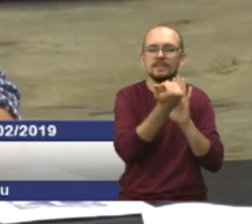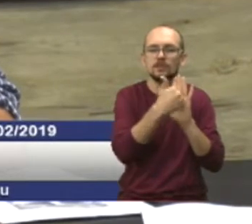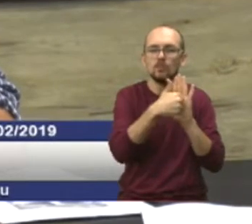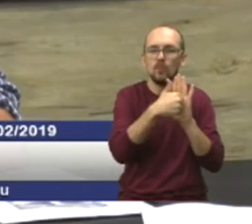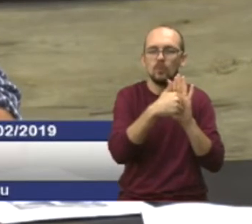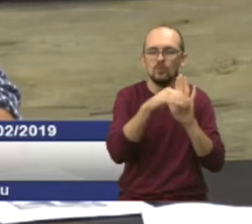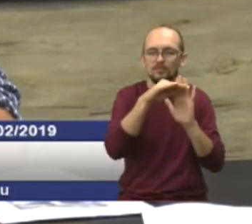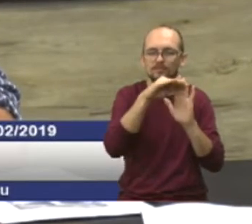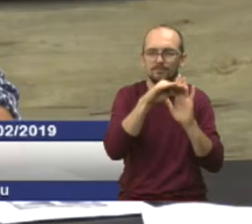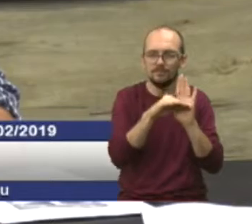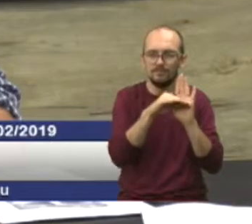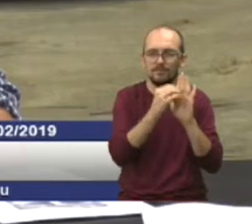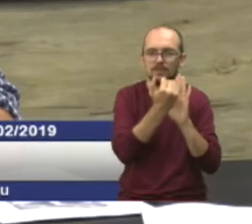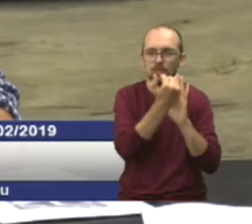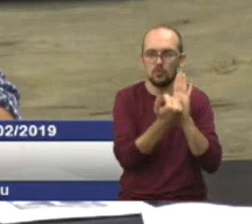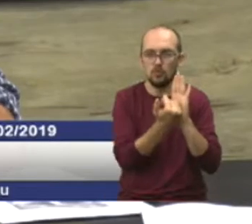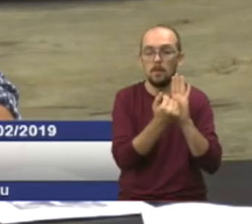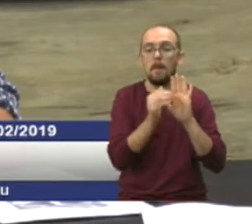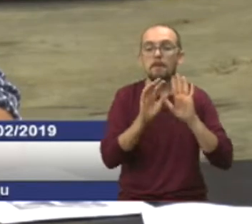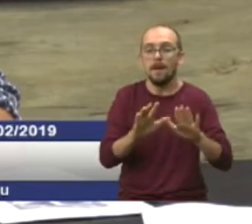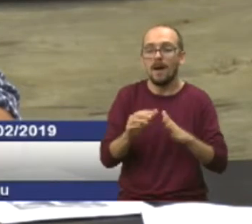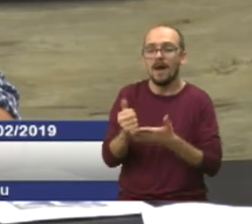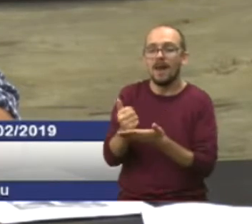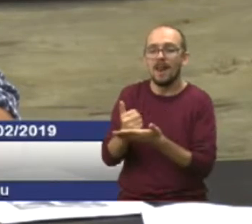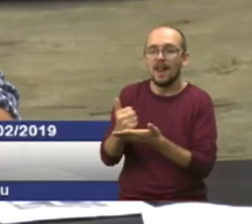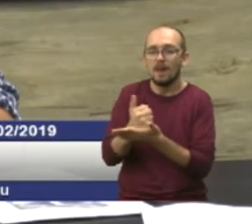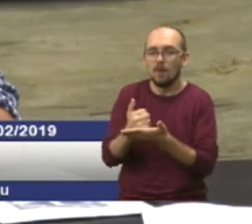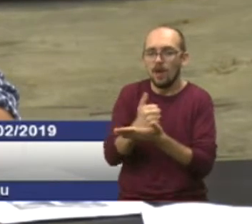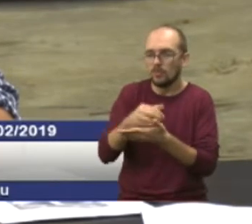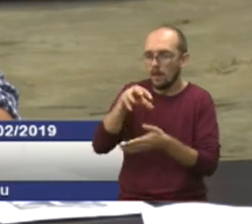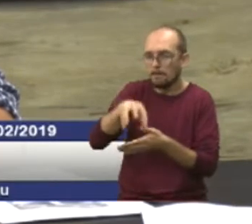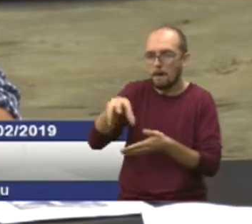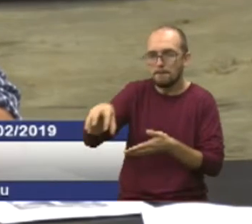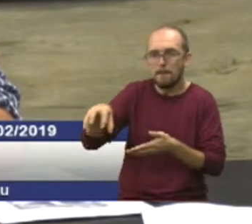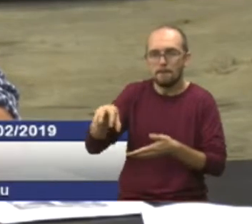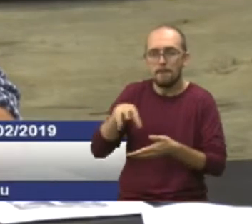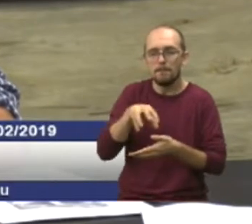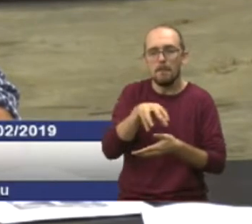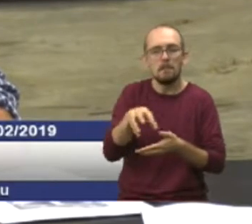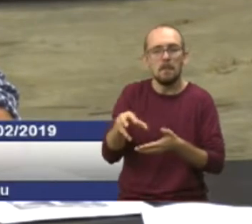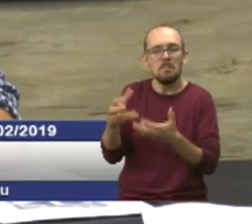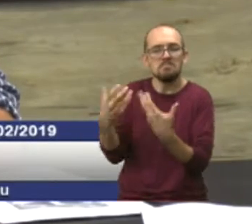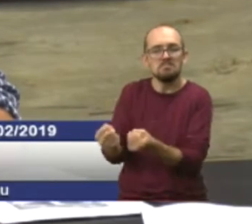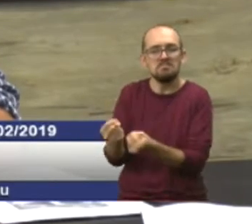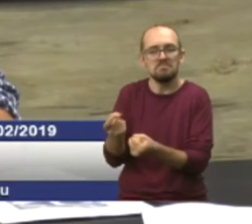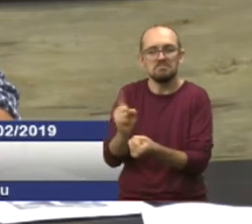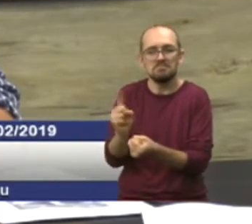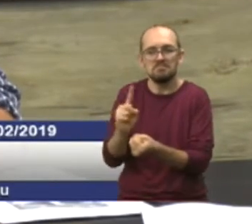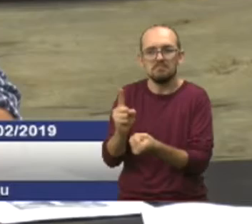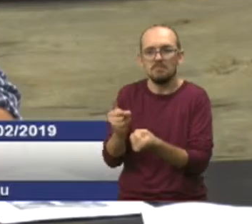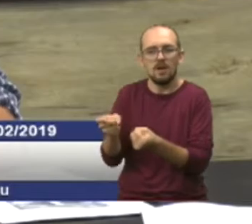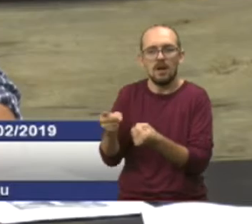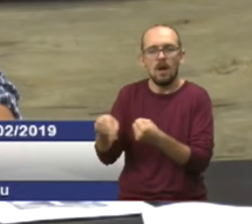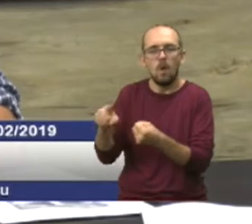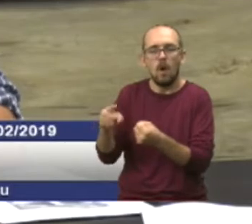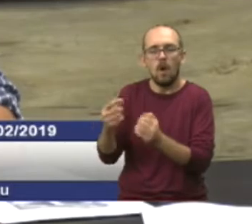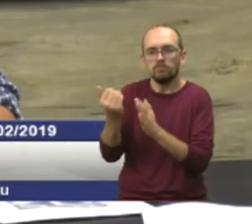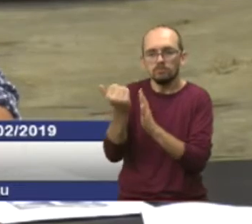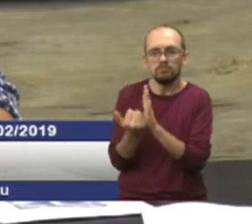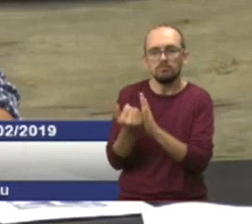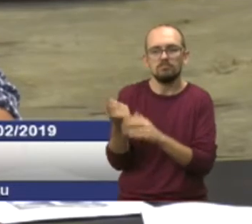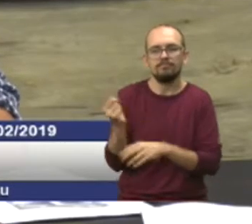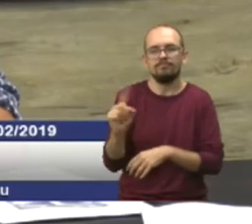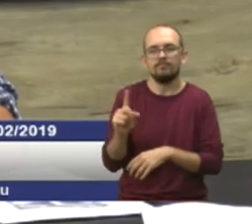nessa compra. Mas os laboratórios, os representantes comerciais não atendem essa norma e nós abrimos